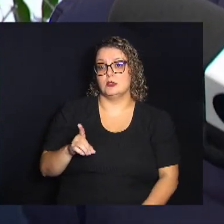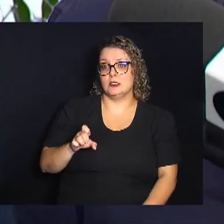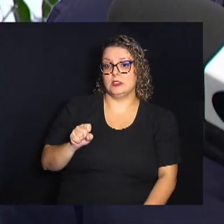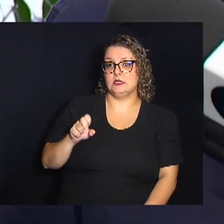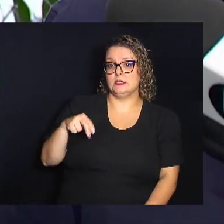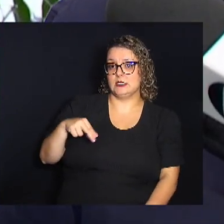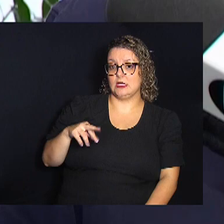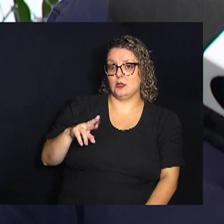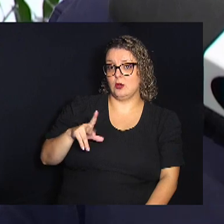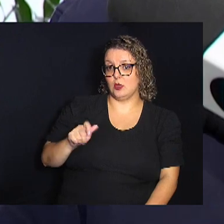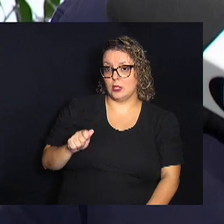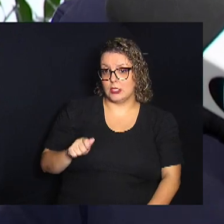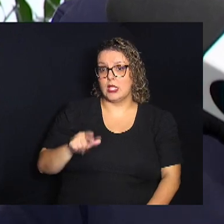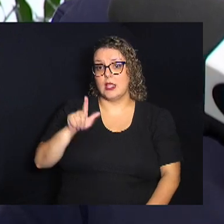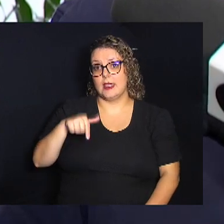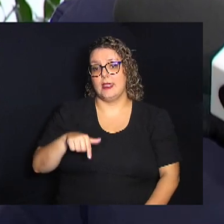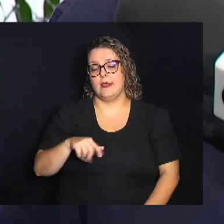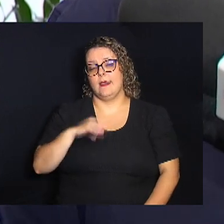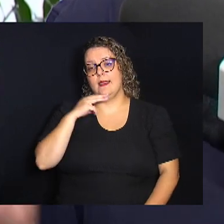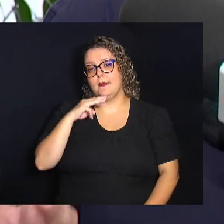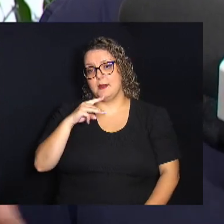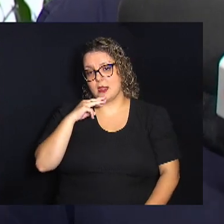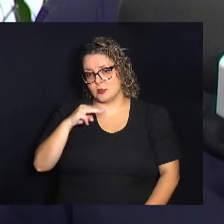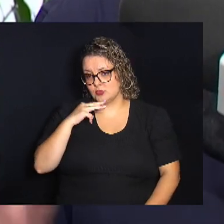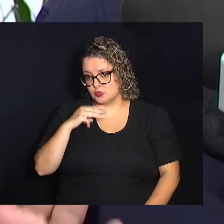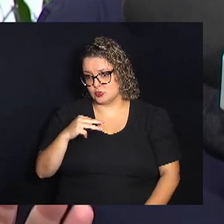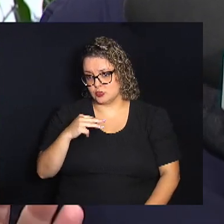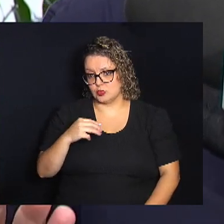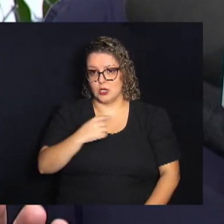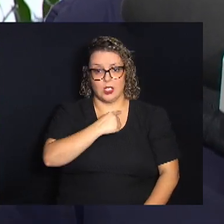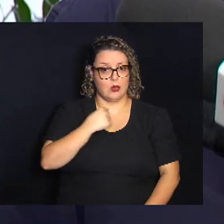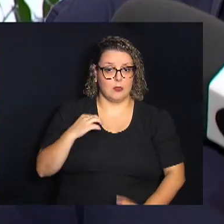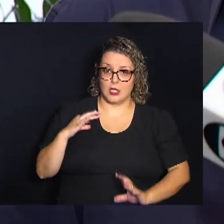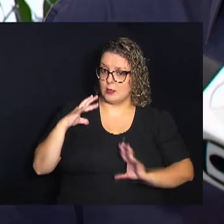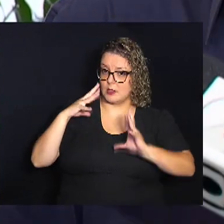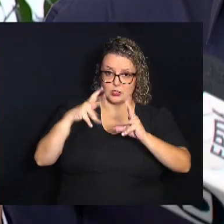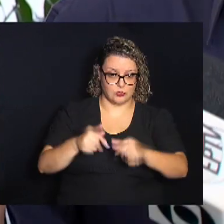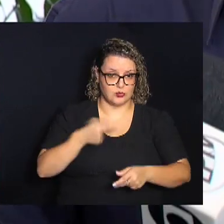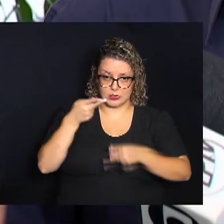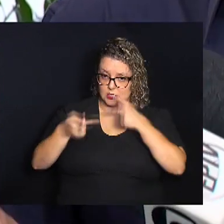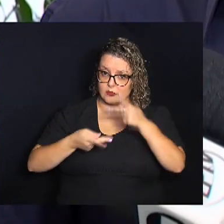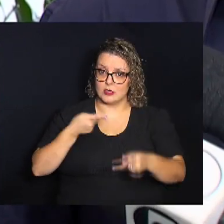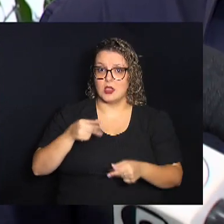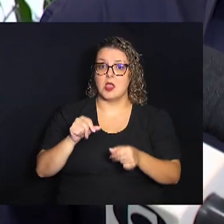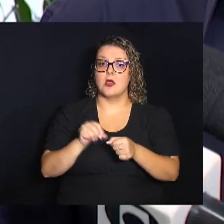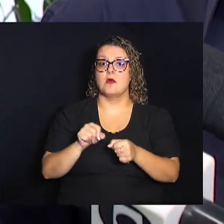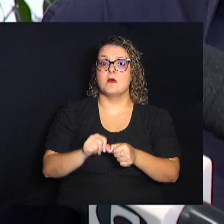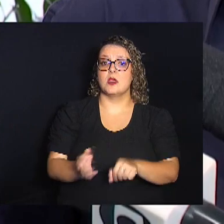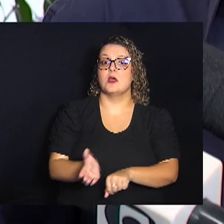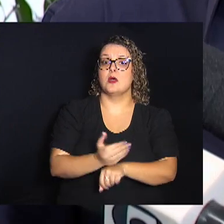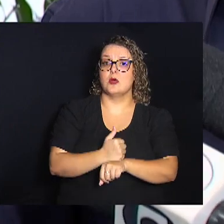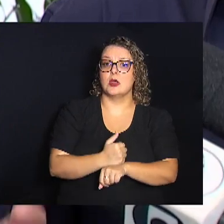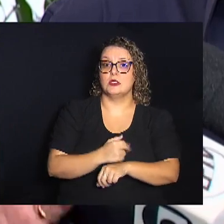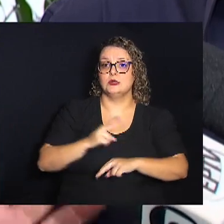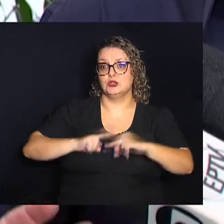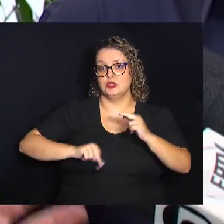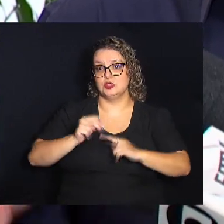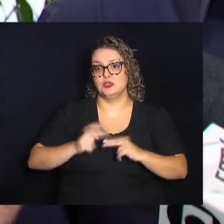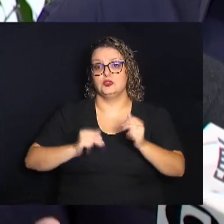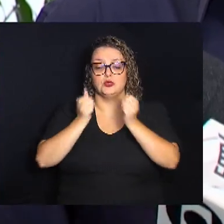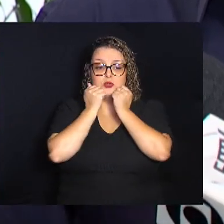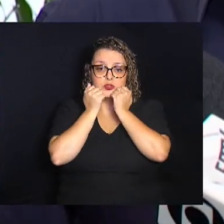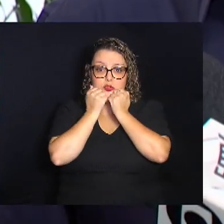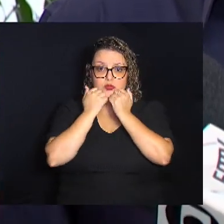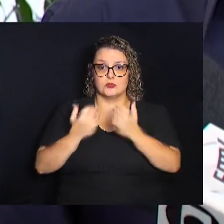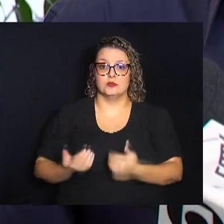março, né? E o prazo para tudo isso que eu falei tem que ainda ser feito antes de junho e julho, quer dizer, remetido ao